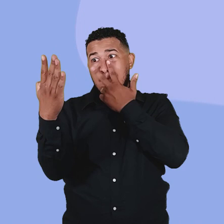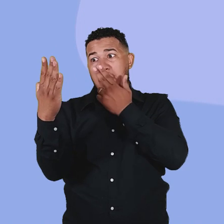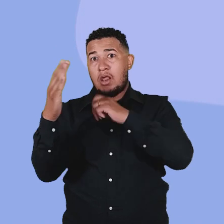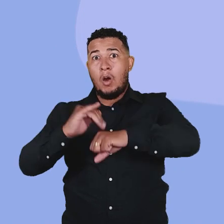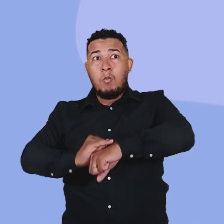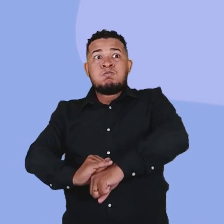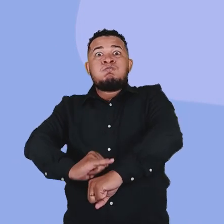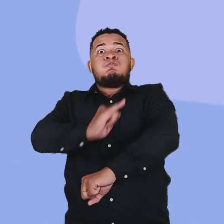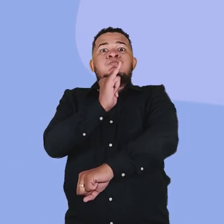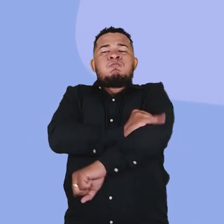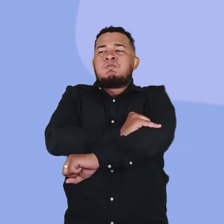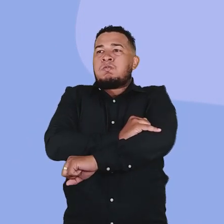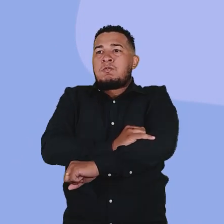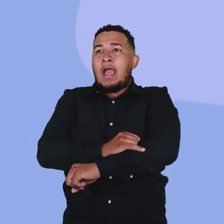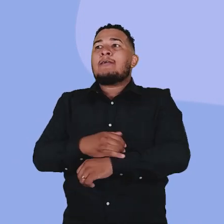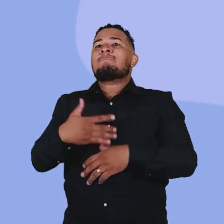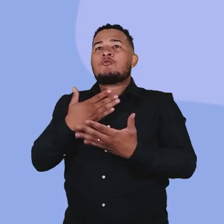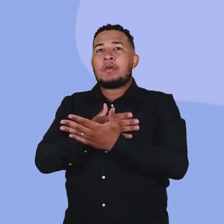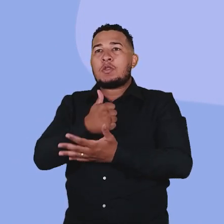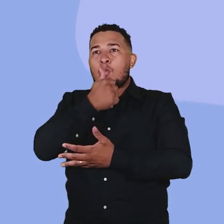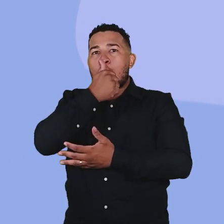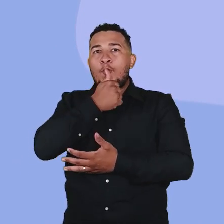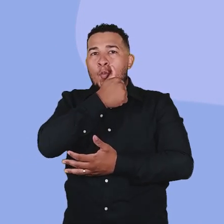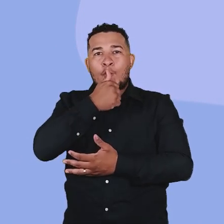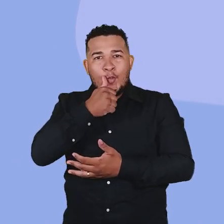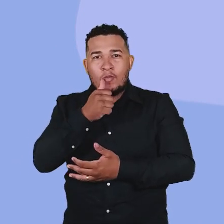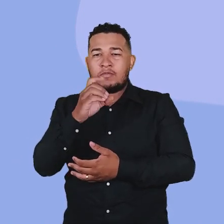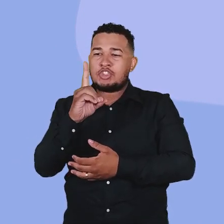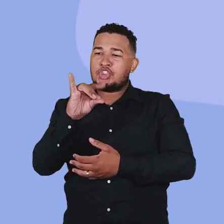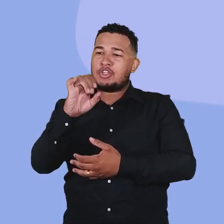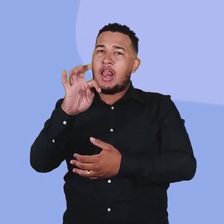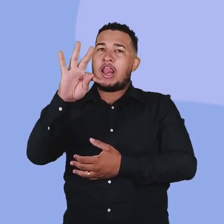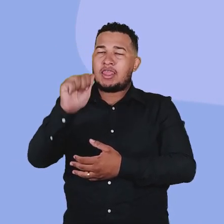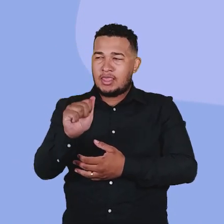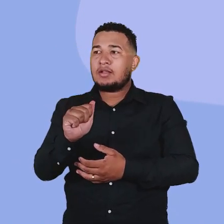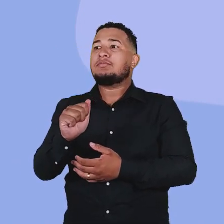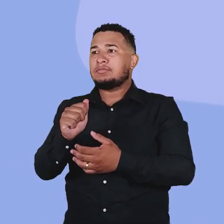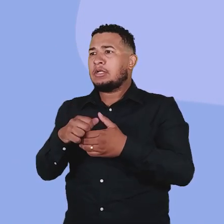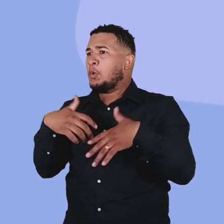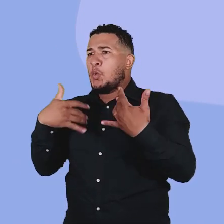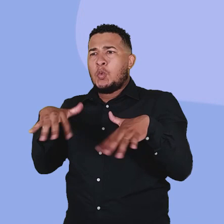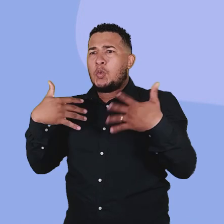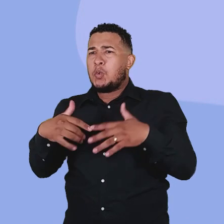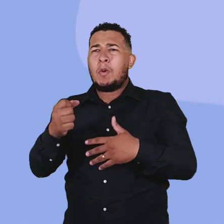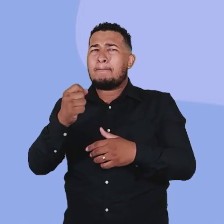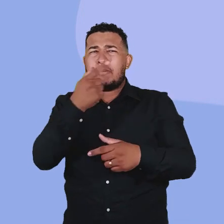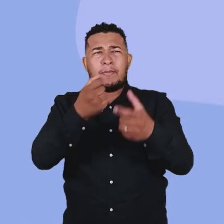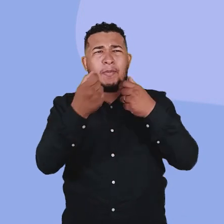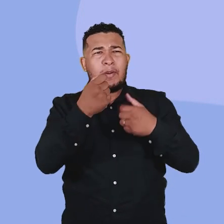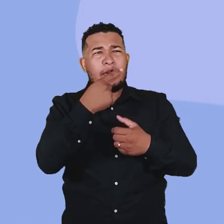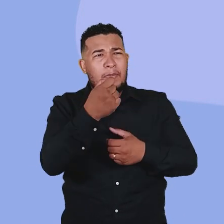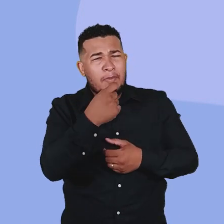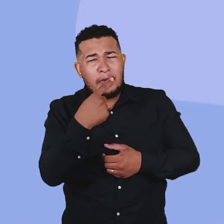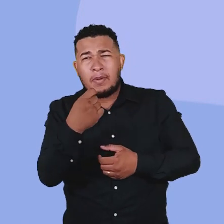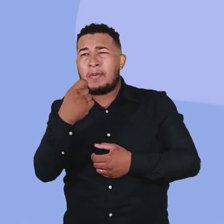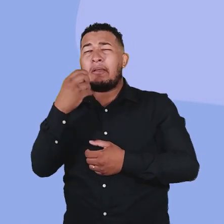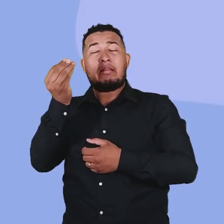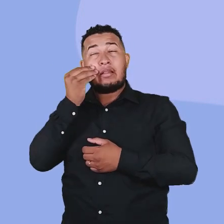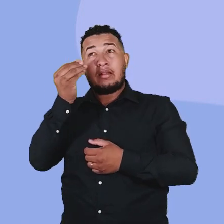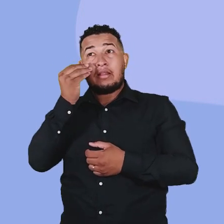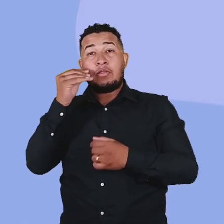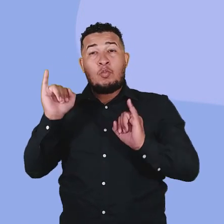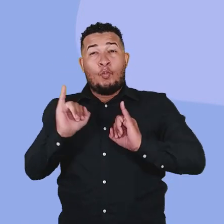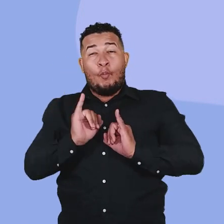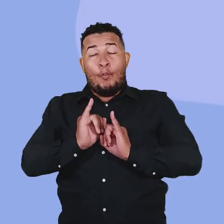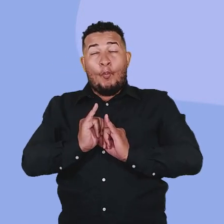isso, começam as dietas sem acompanhamento médico e o abuso de exercícios físicos e até mesmo o uso de medicamentos